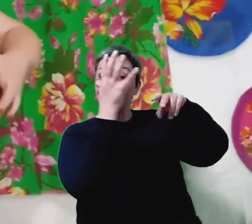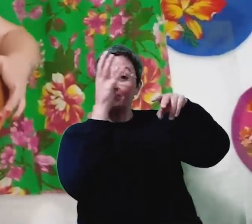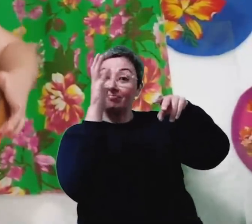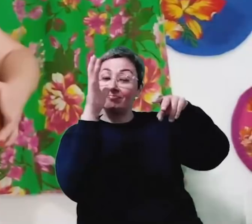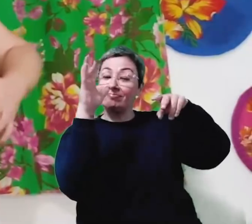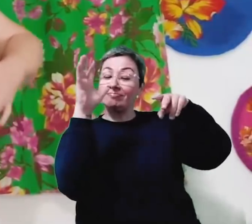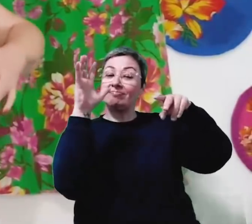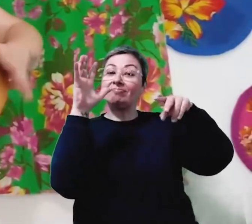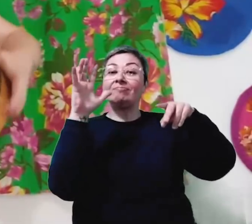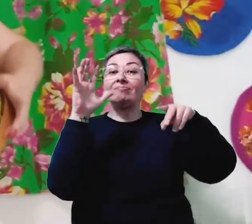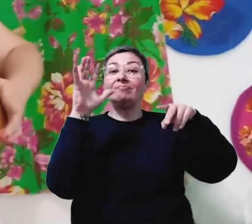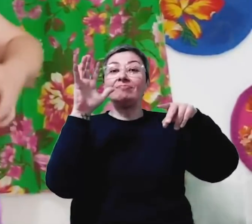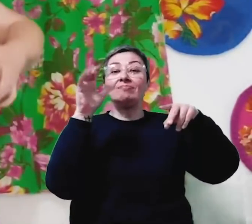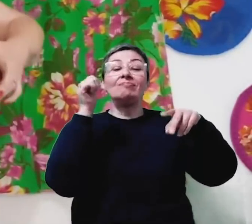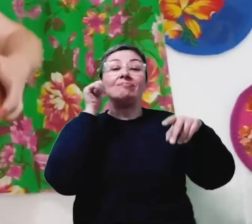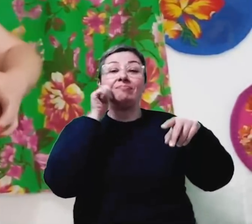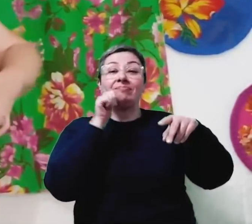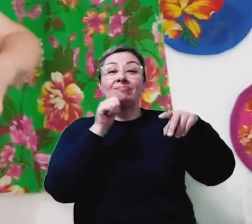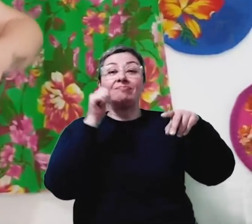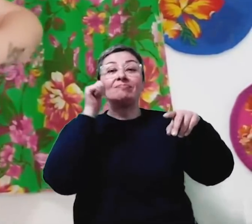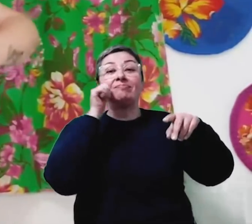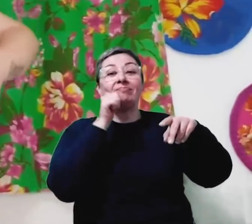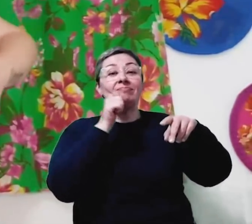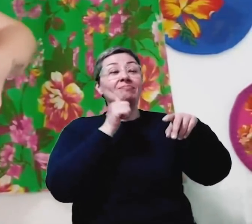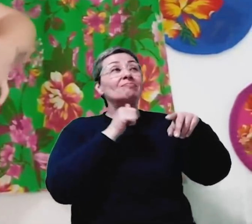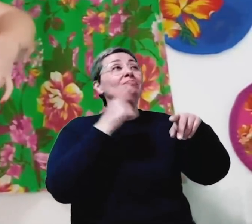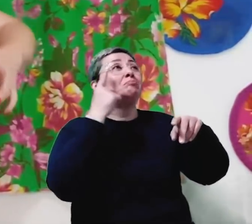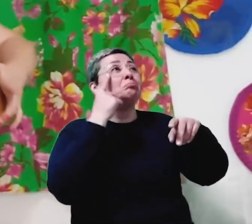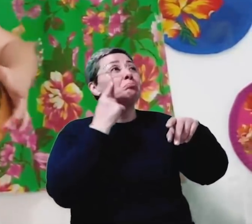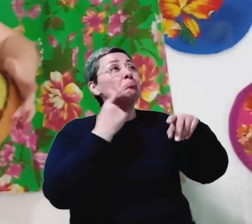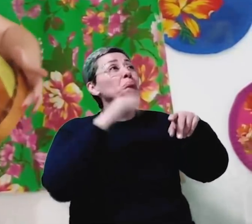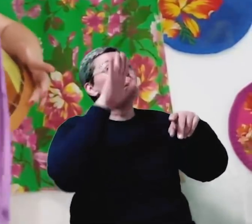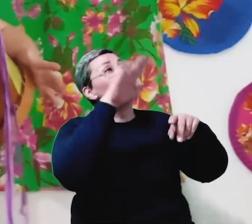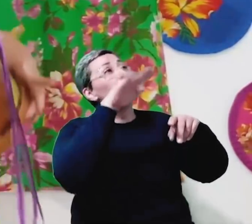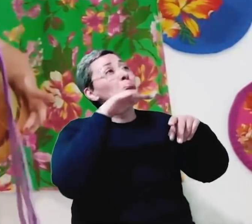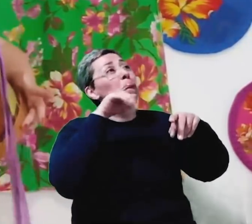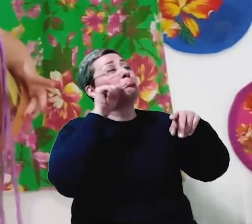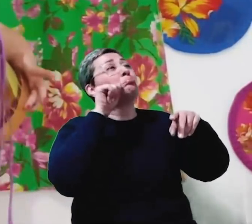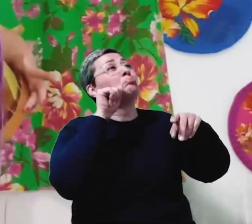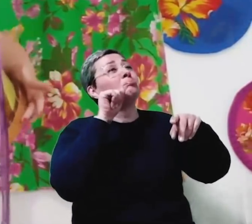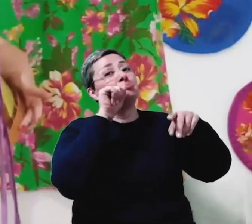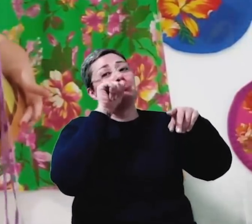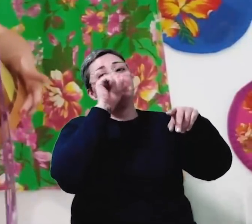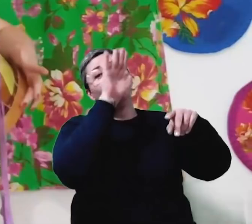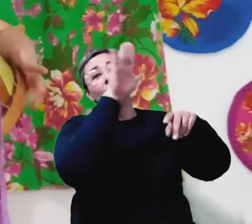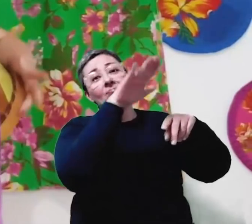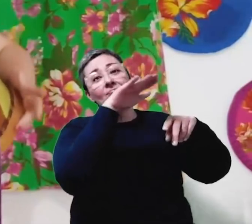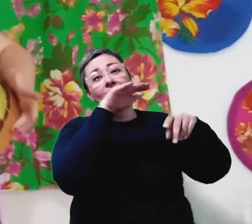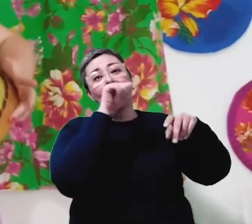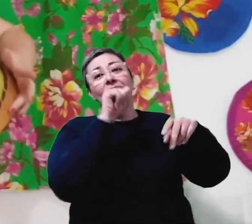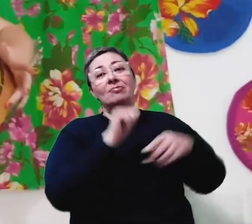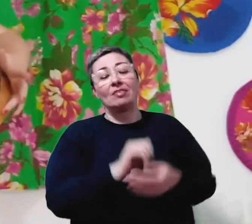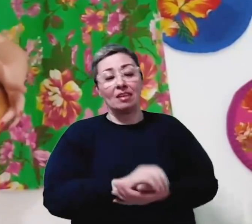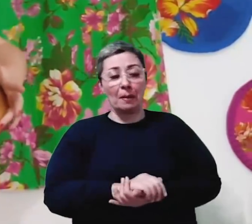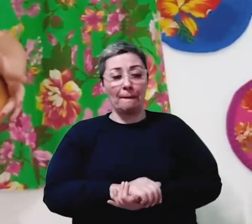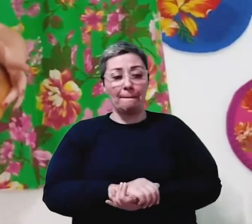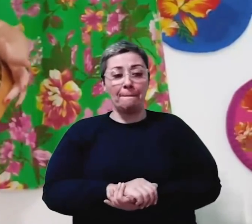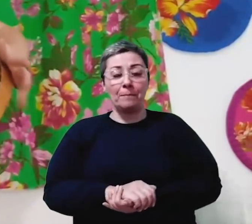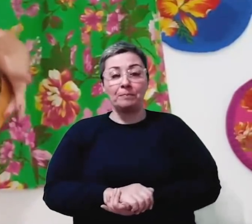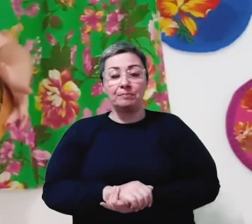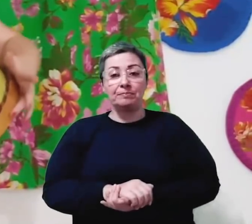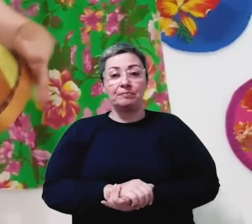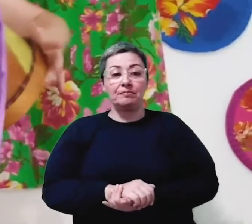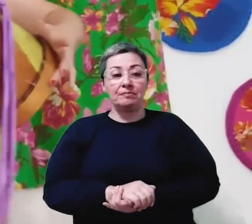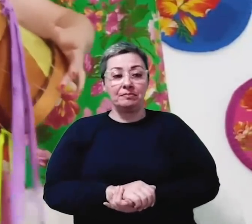no abacateiro, e a menina vive a chama, vem cá, Sabiá, vem